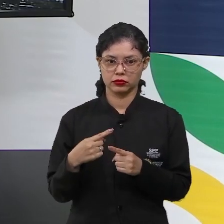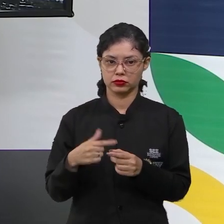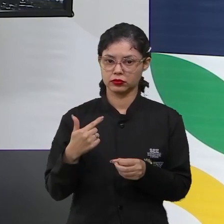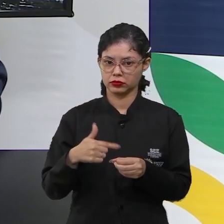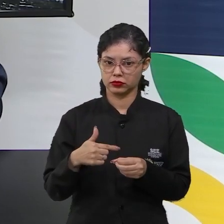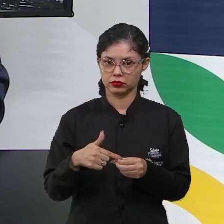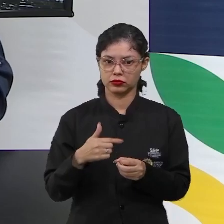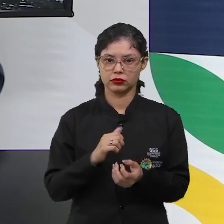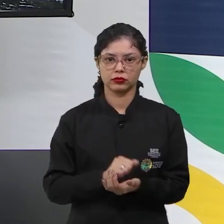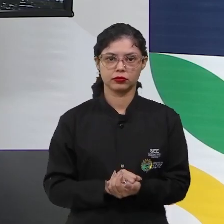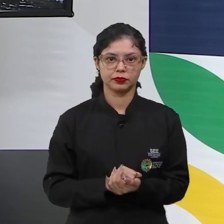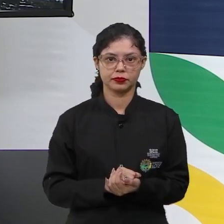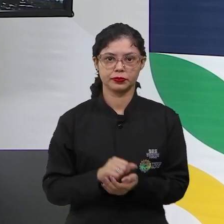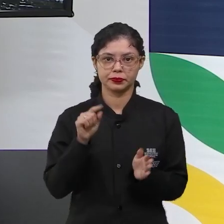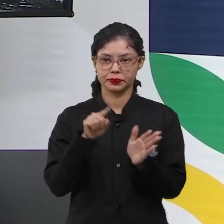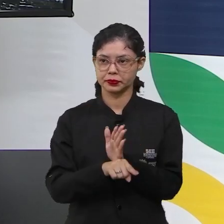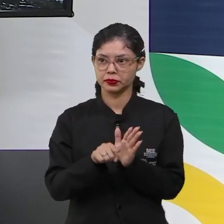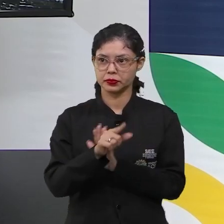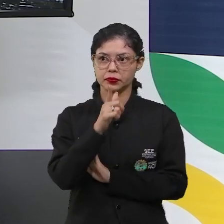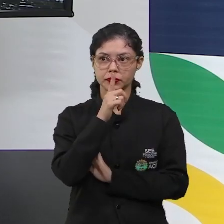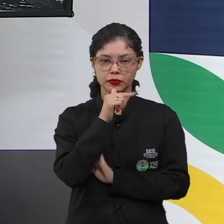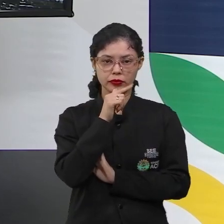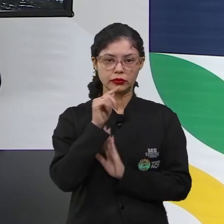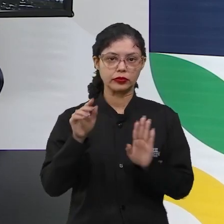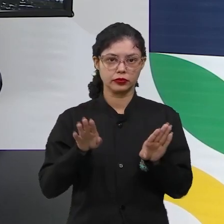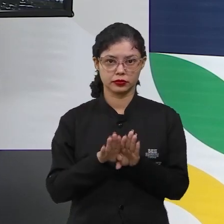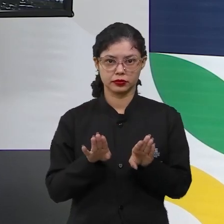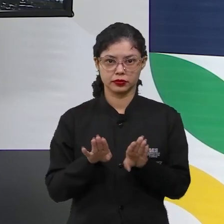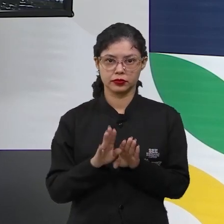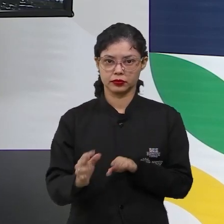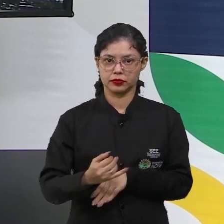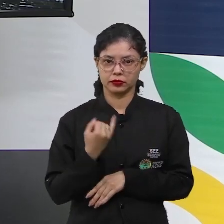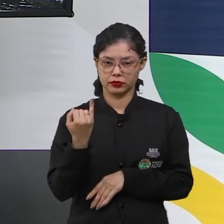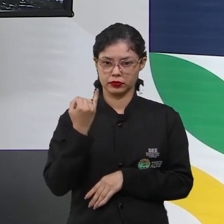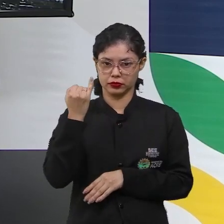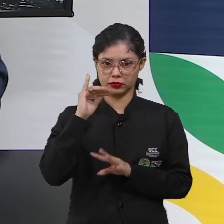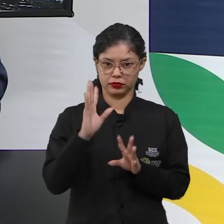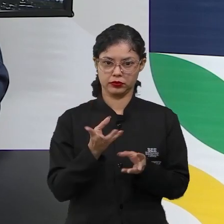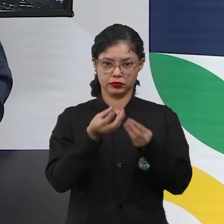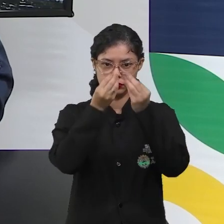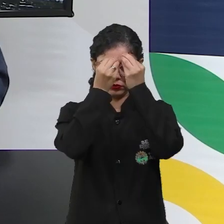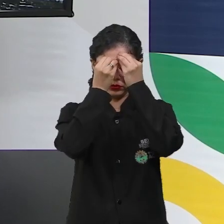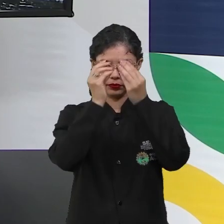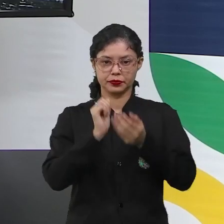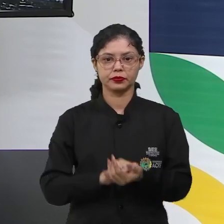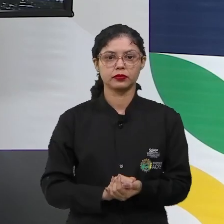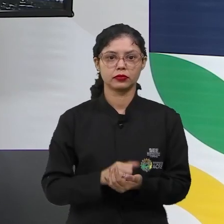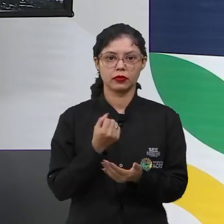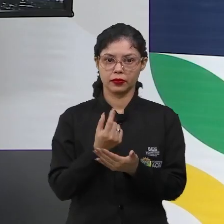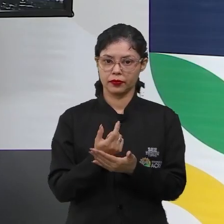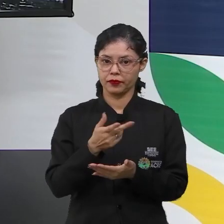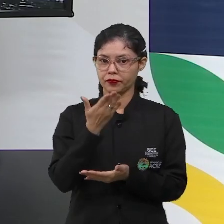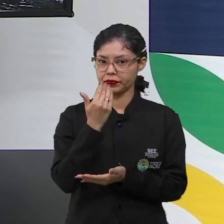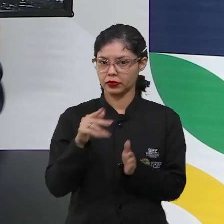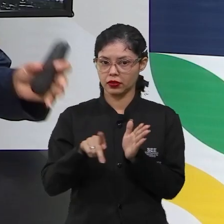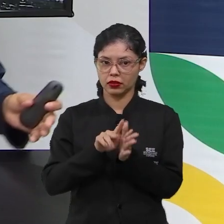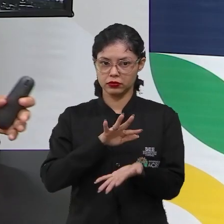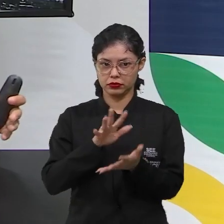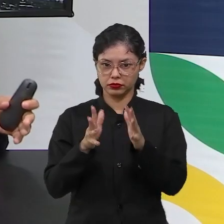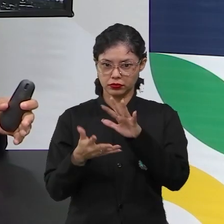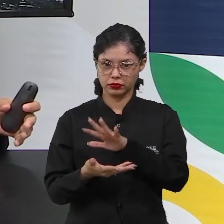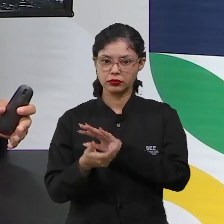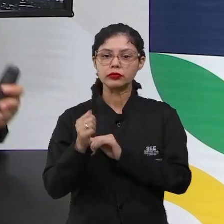petróleo. E a questão da água também, é importante frisar que o consumo de água potável no mundo ele é de